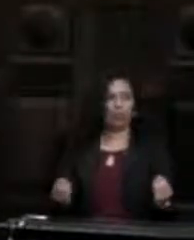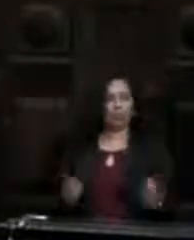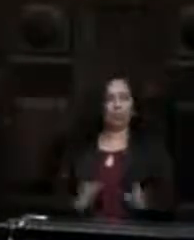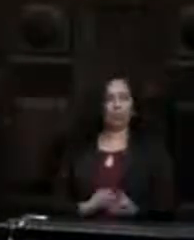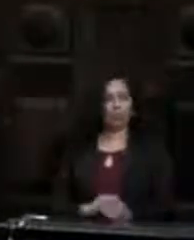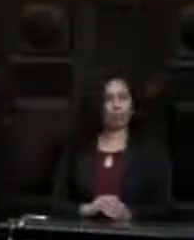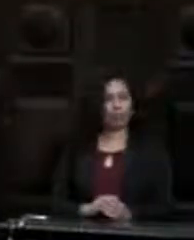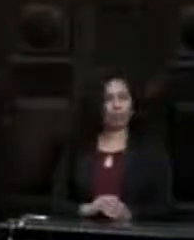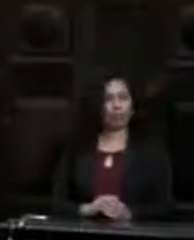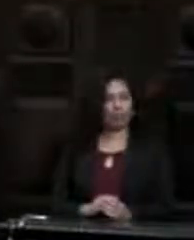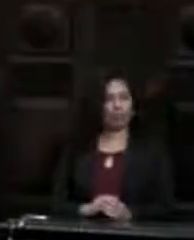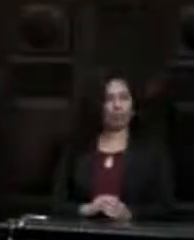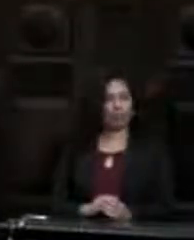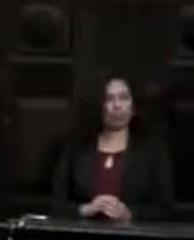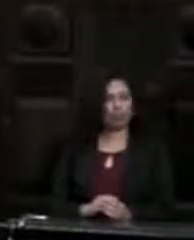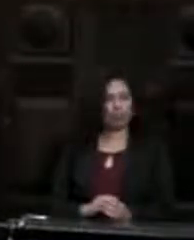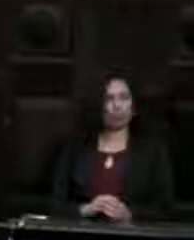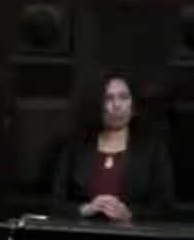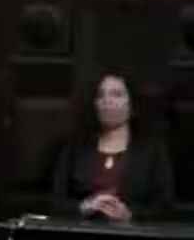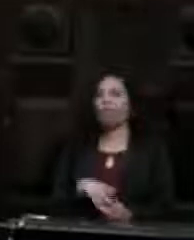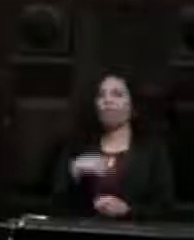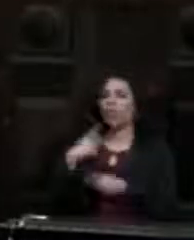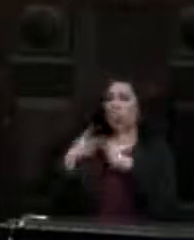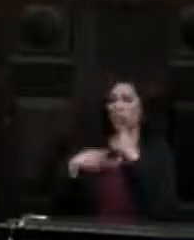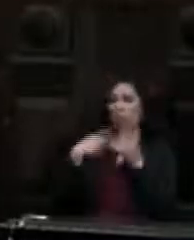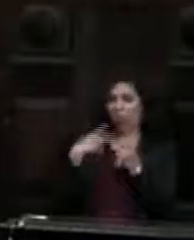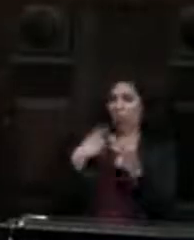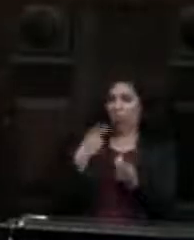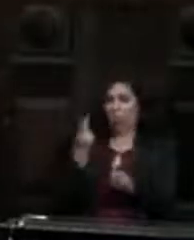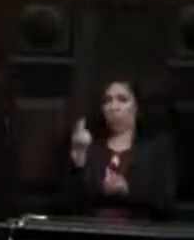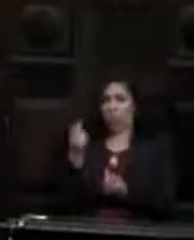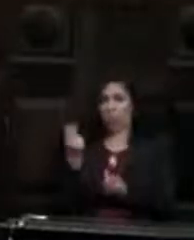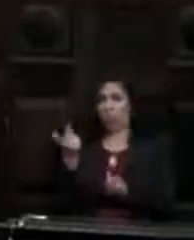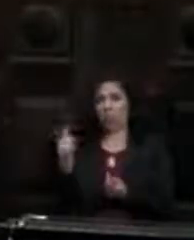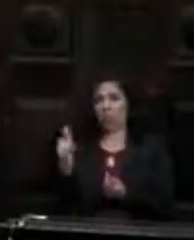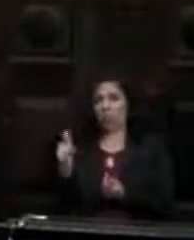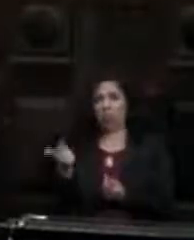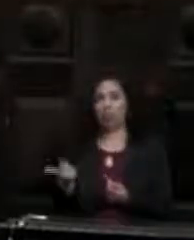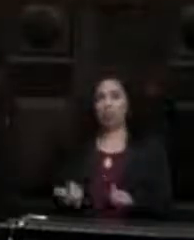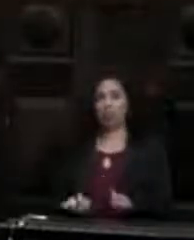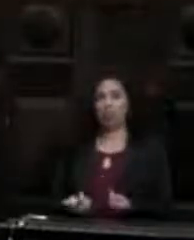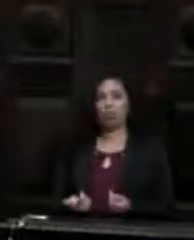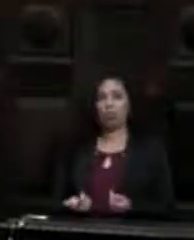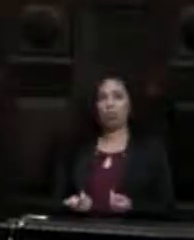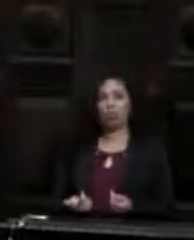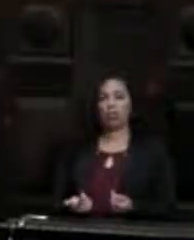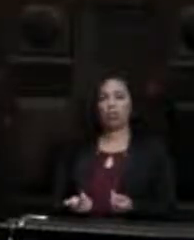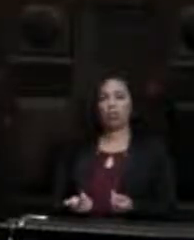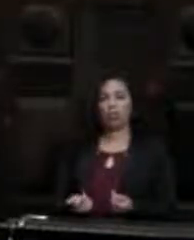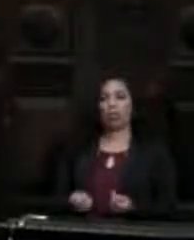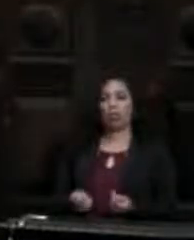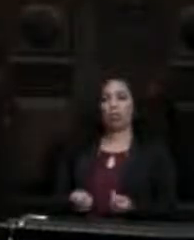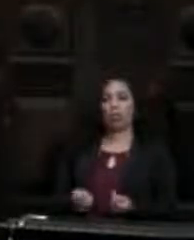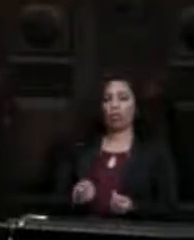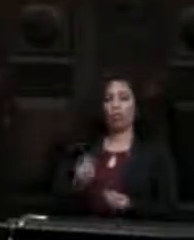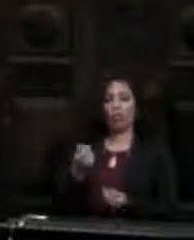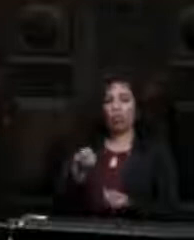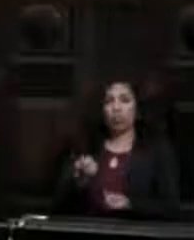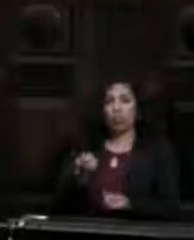para conseguir dinheiro para colocar nos cofres do Tesouro do